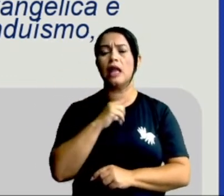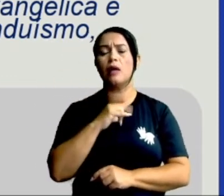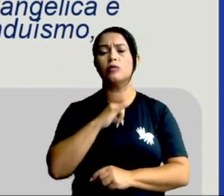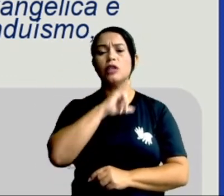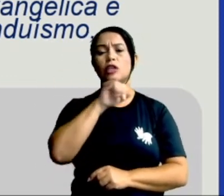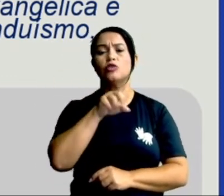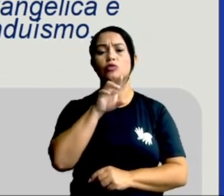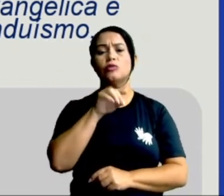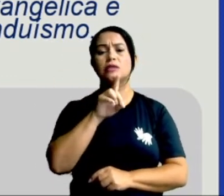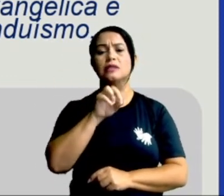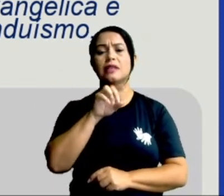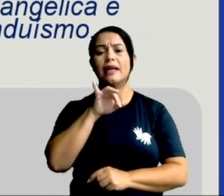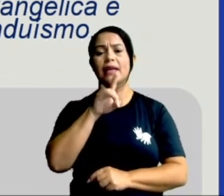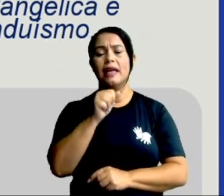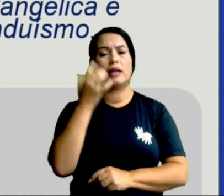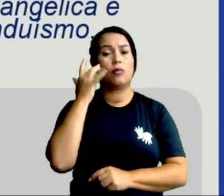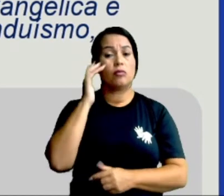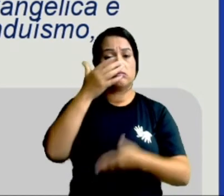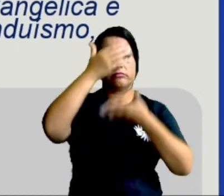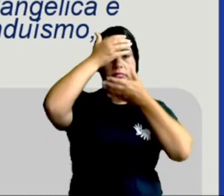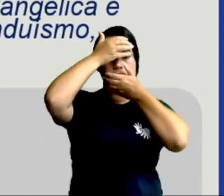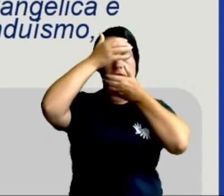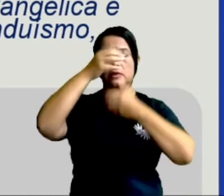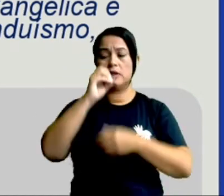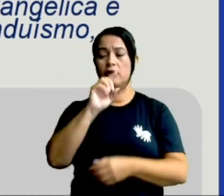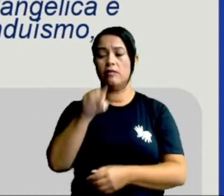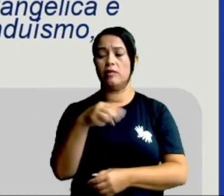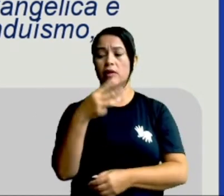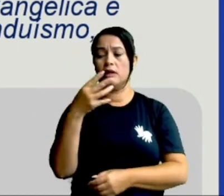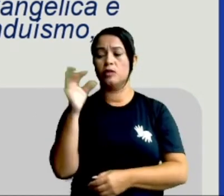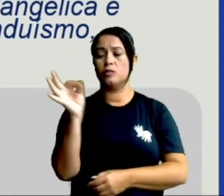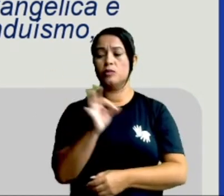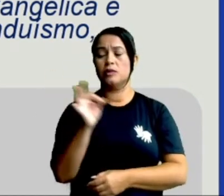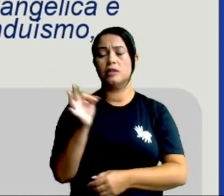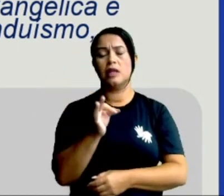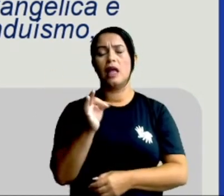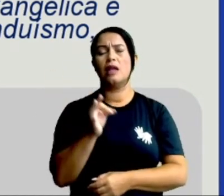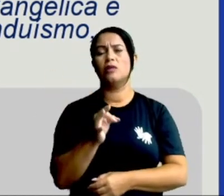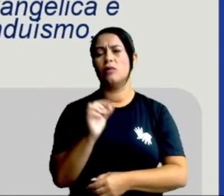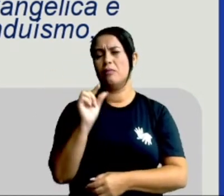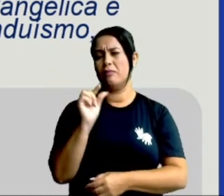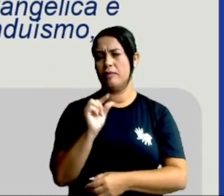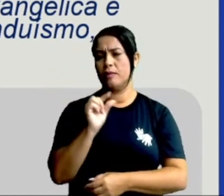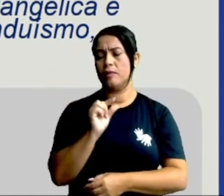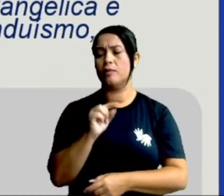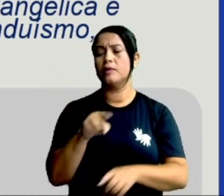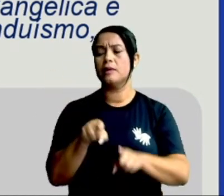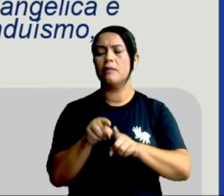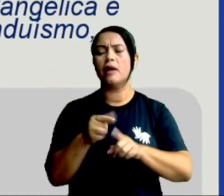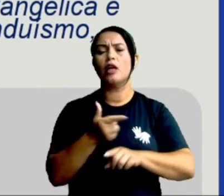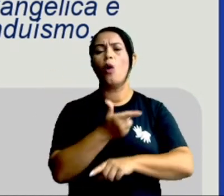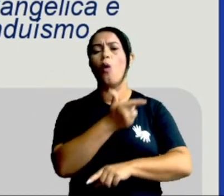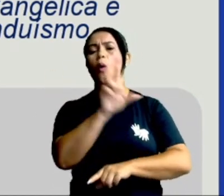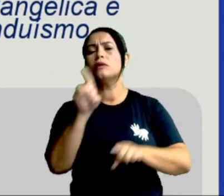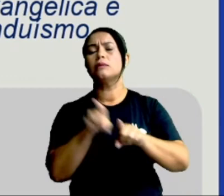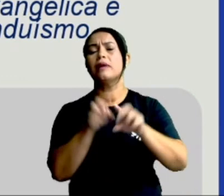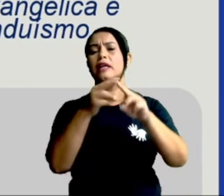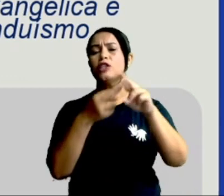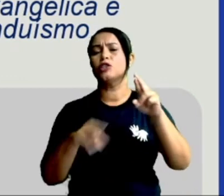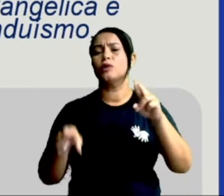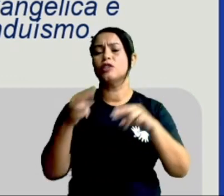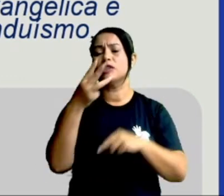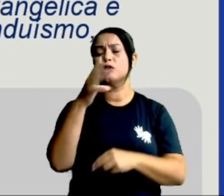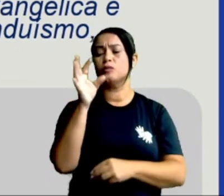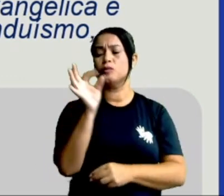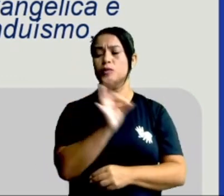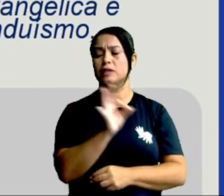a judaica, 0,3%, é um número muito baixo, né? E outras religiões,